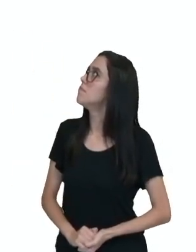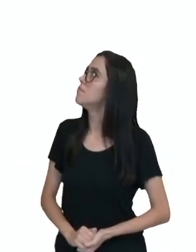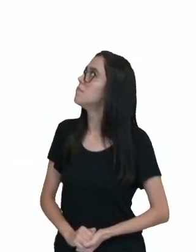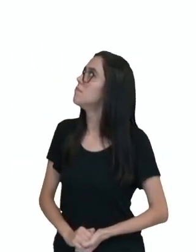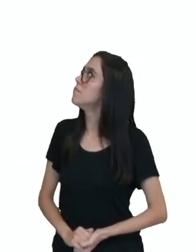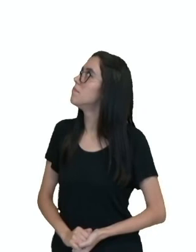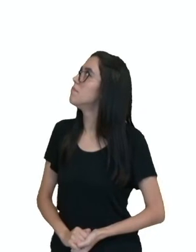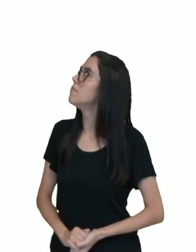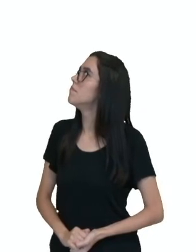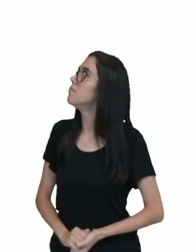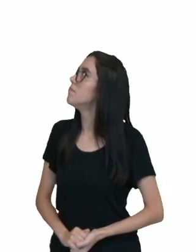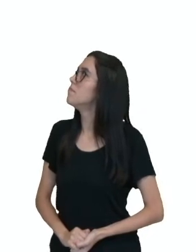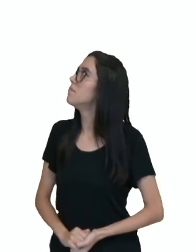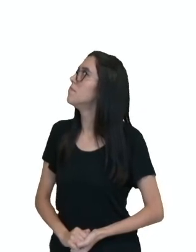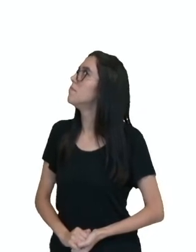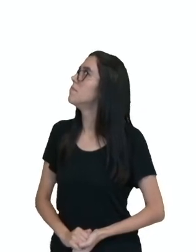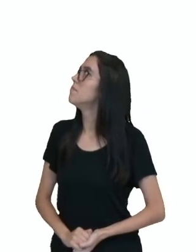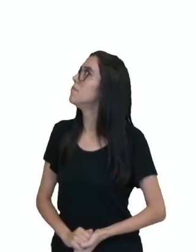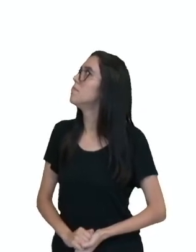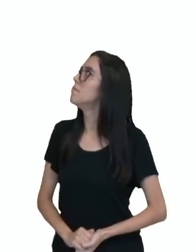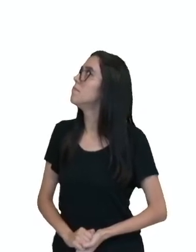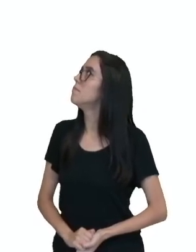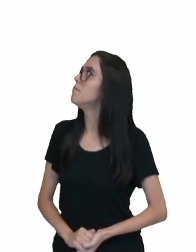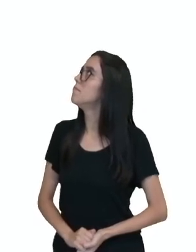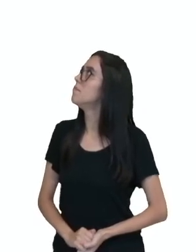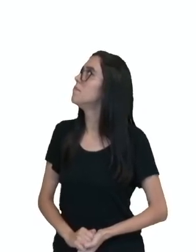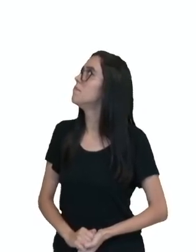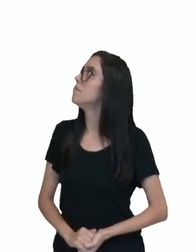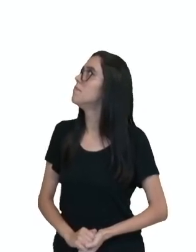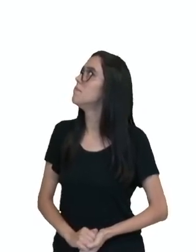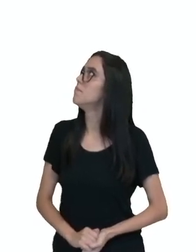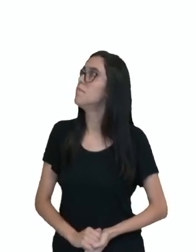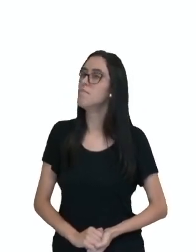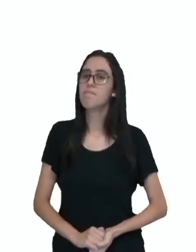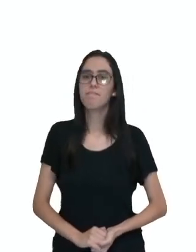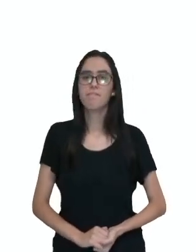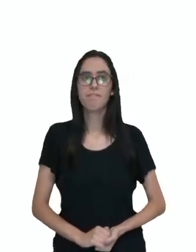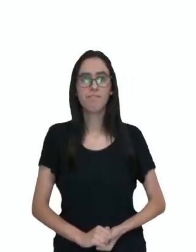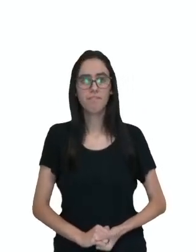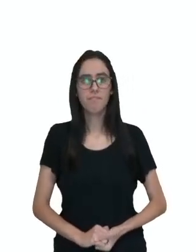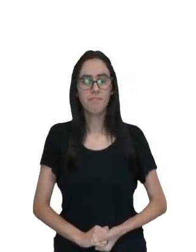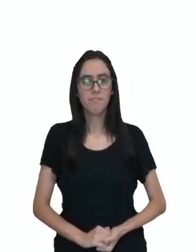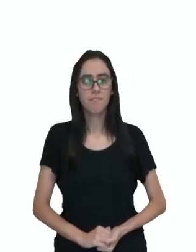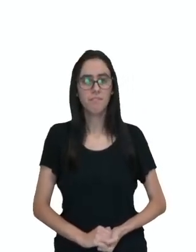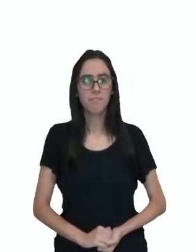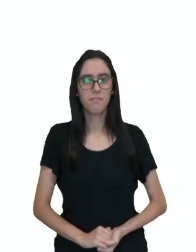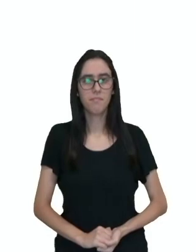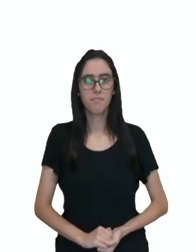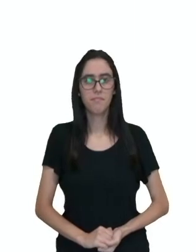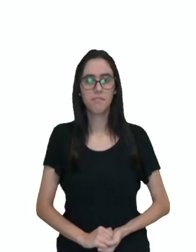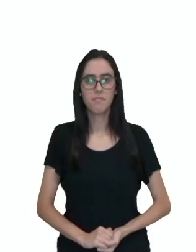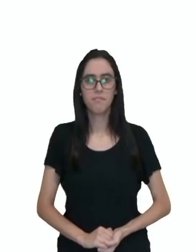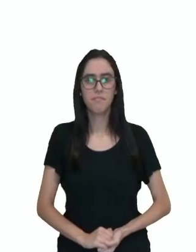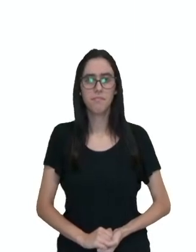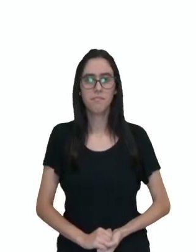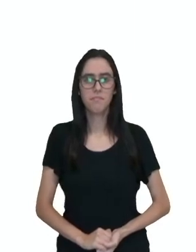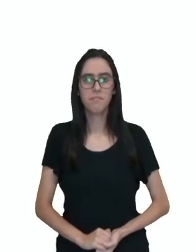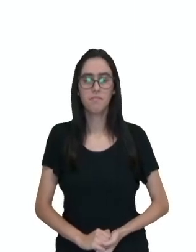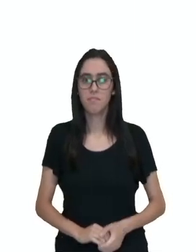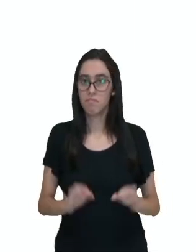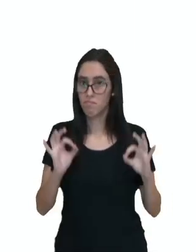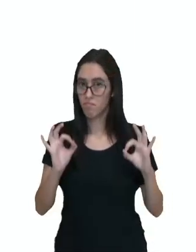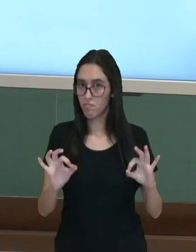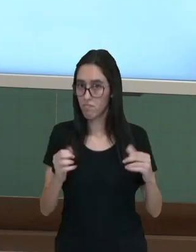11, vezes 6 vezes 10 a 24, tudo isso sobre 64 vezes 10 na quinta,